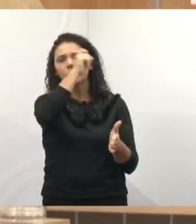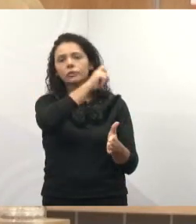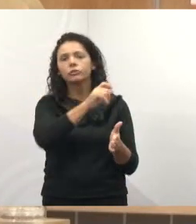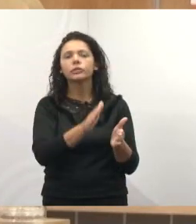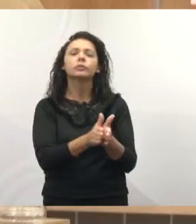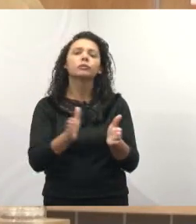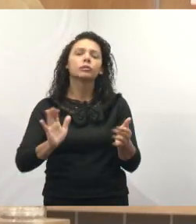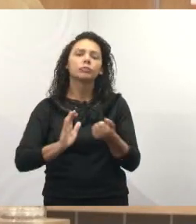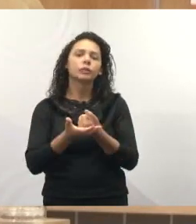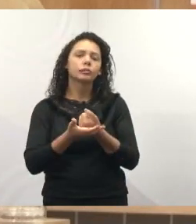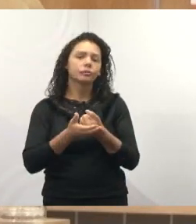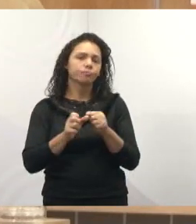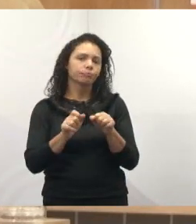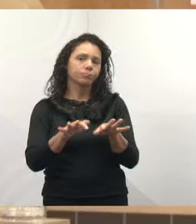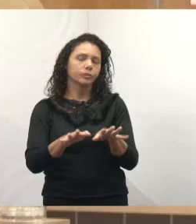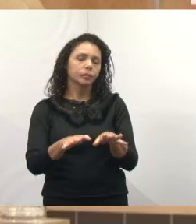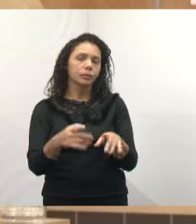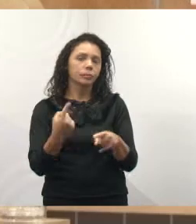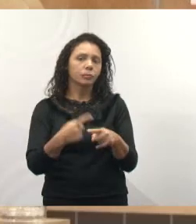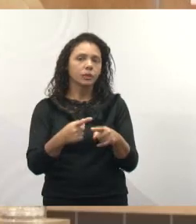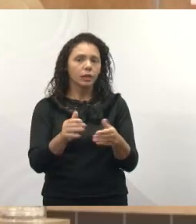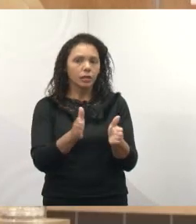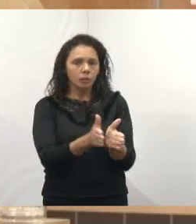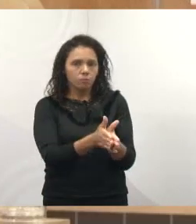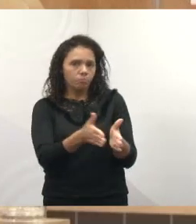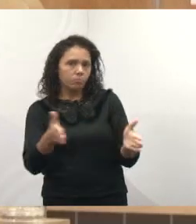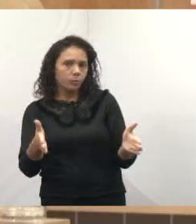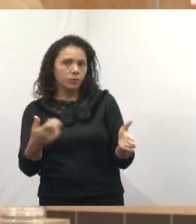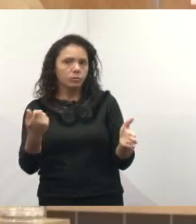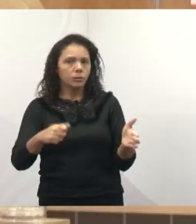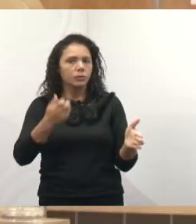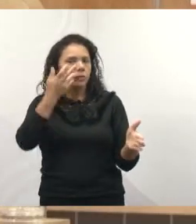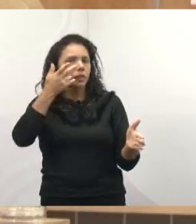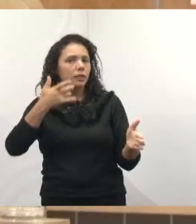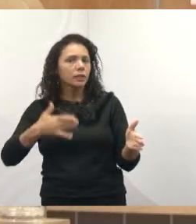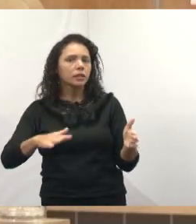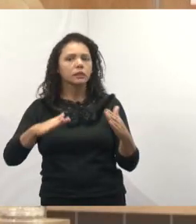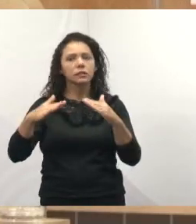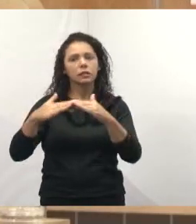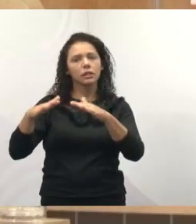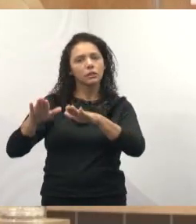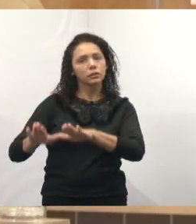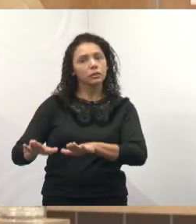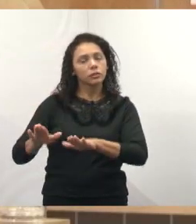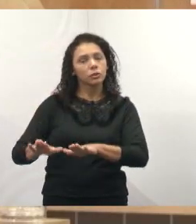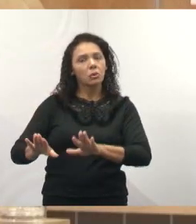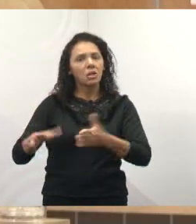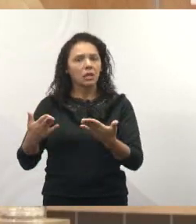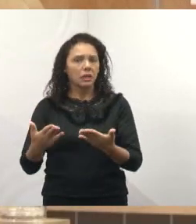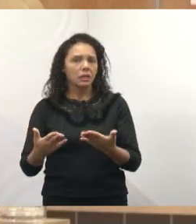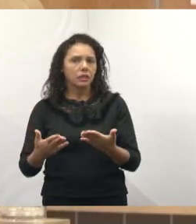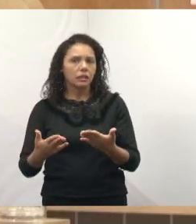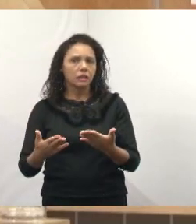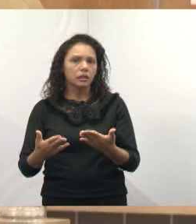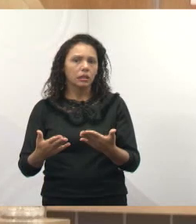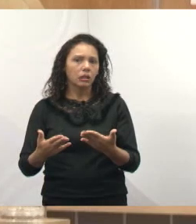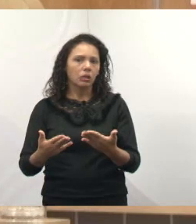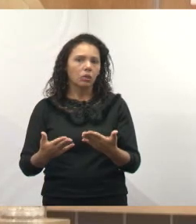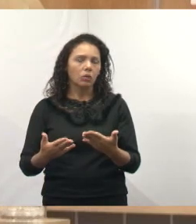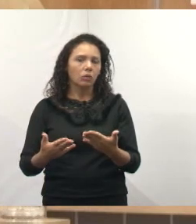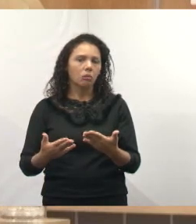tivemos as crianças em casa, se nós tivemos um gasto reduzido com água, com